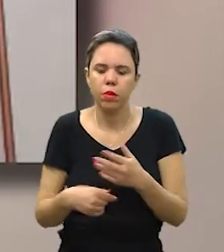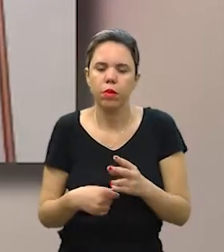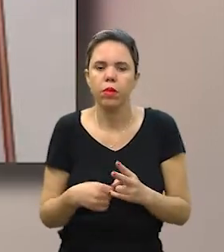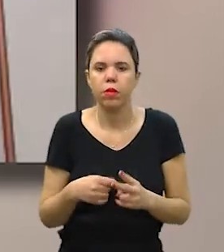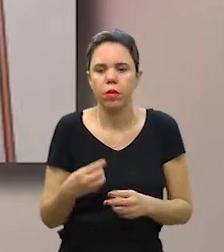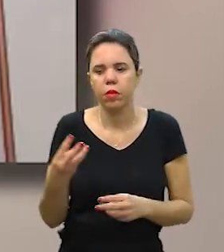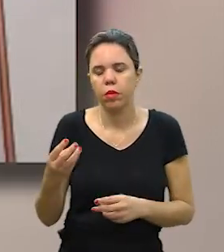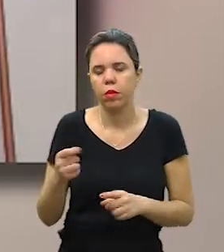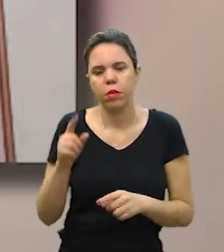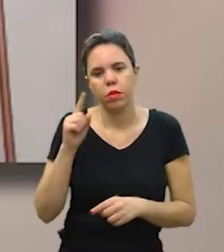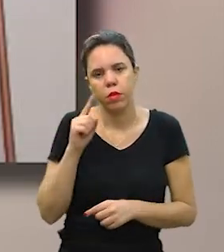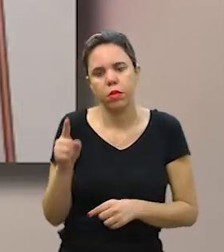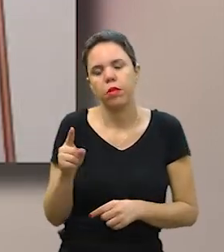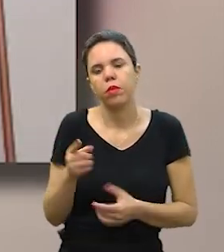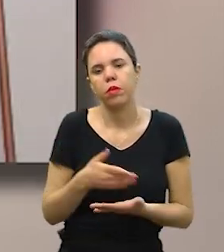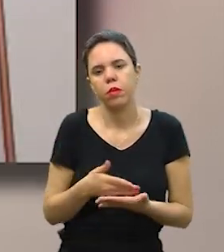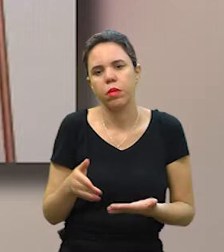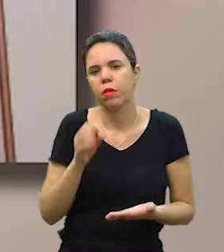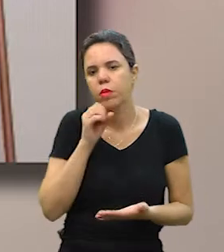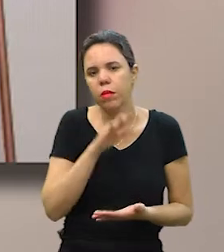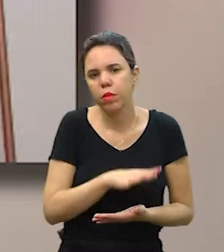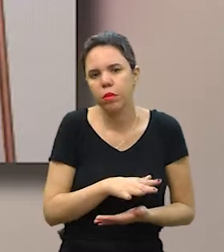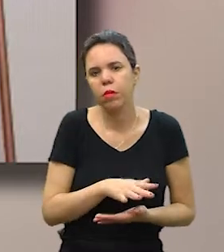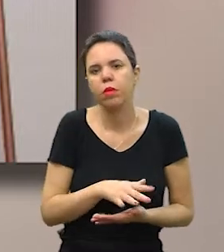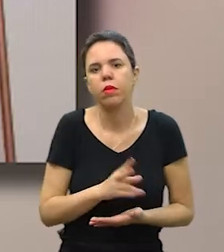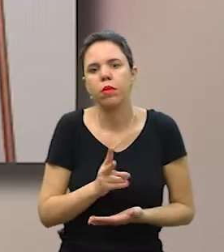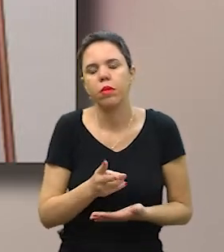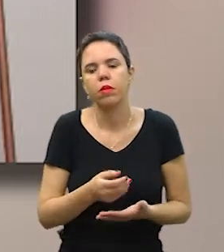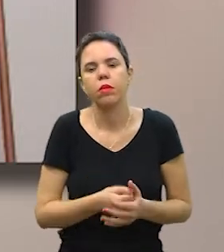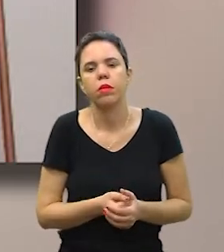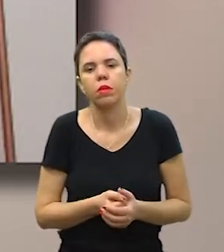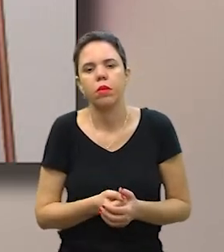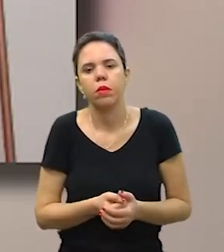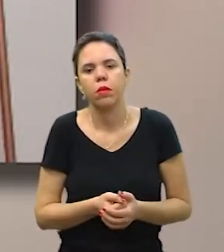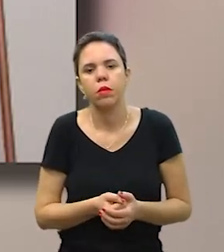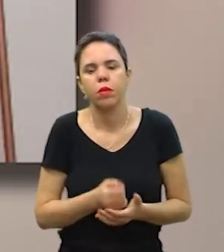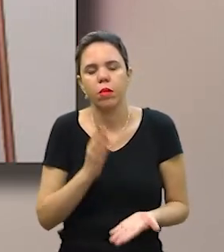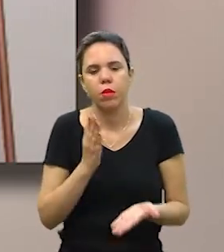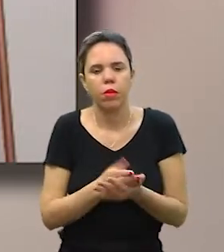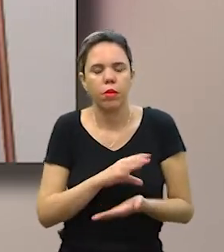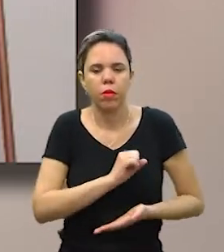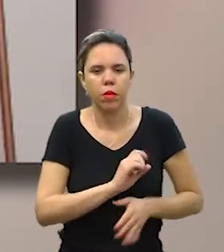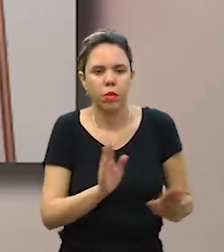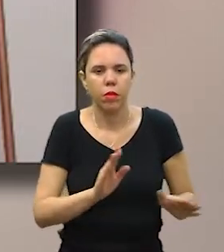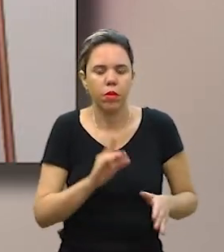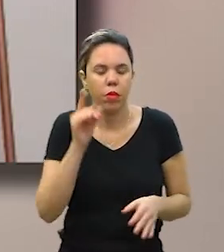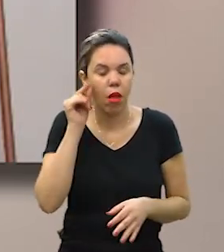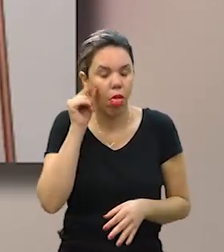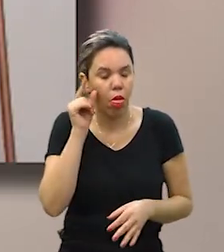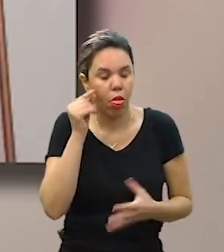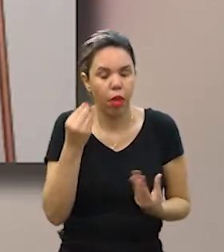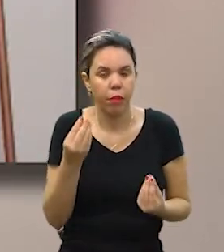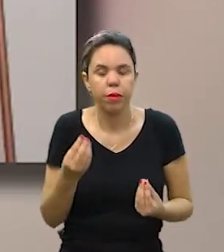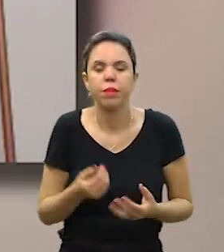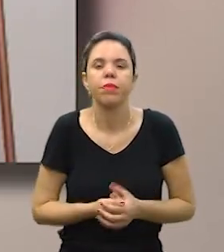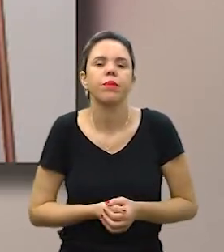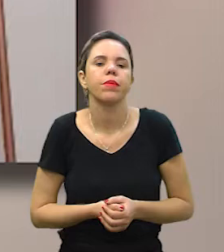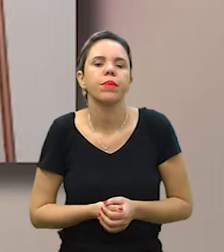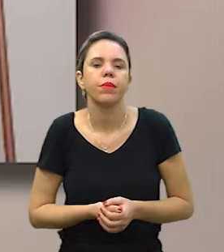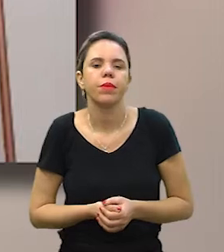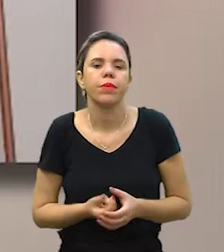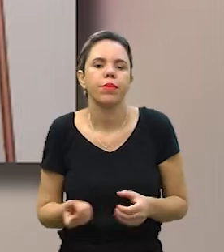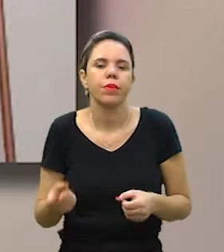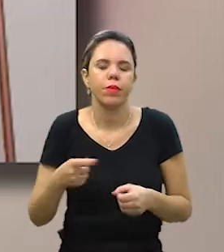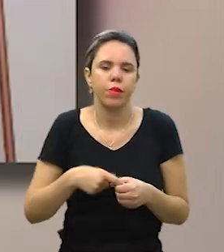próximos 2 a 3 dias início de vômitos incessantes, parar de mamar, sonolência, né?